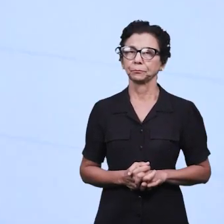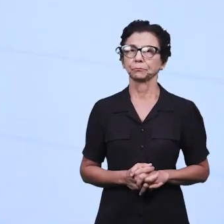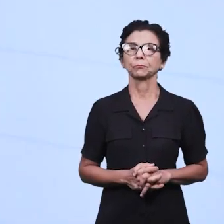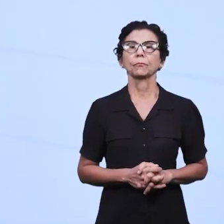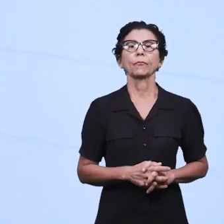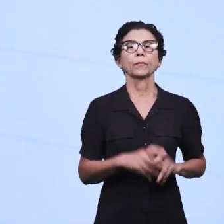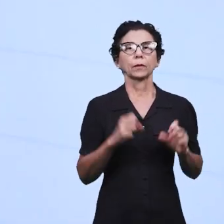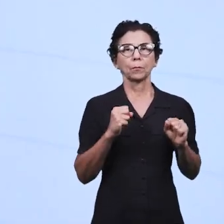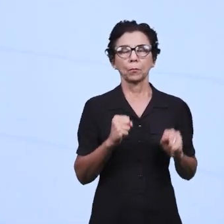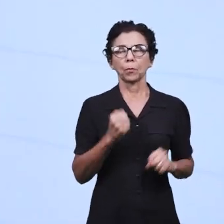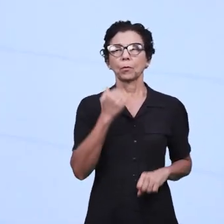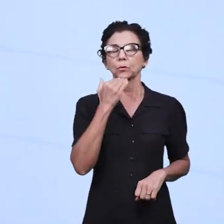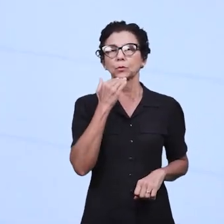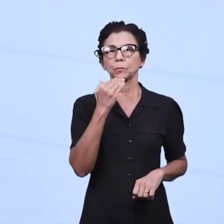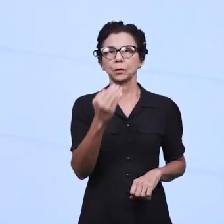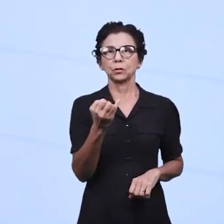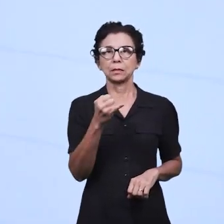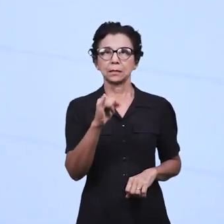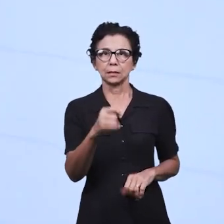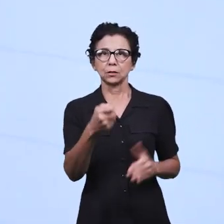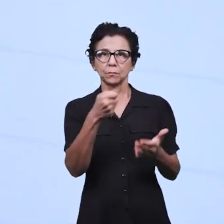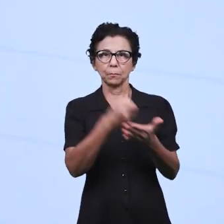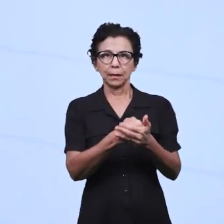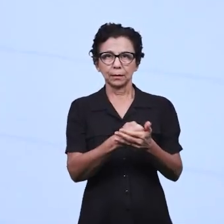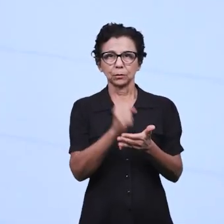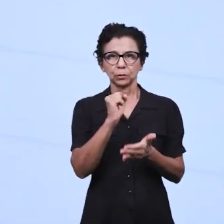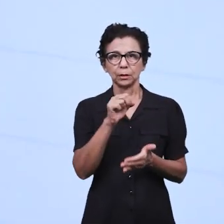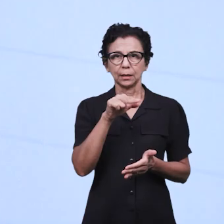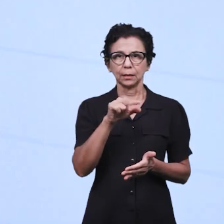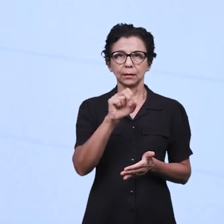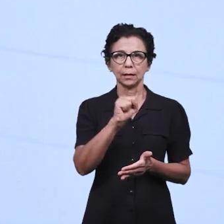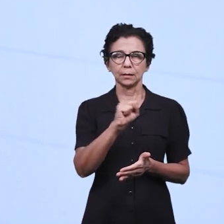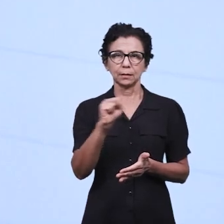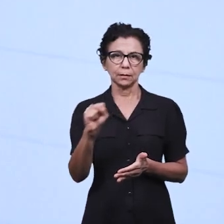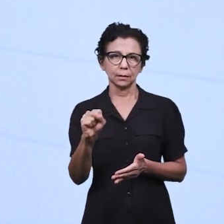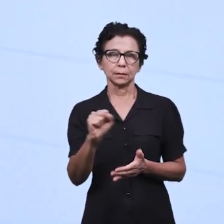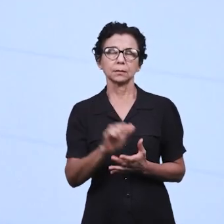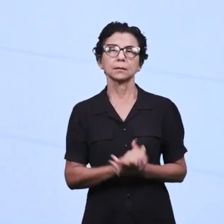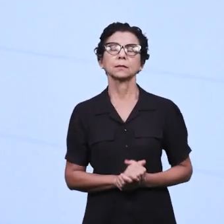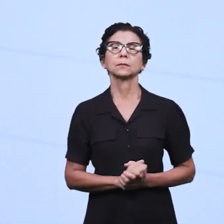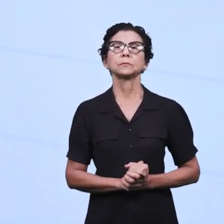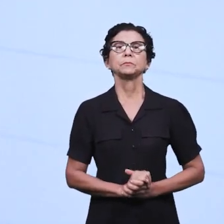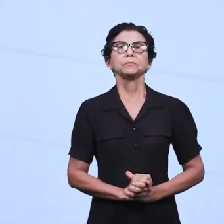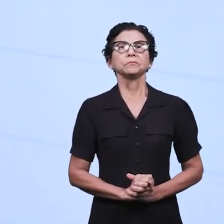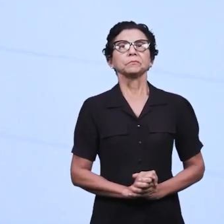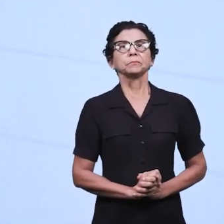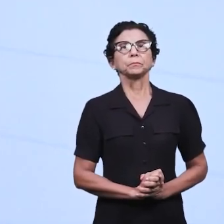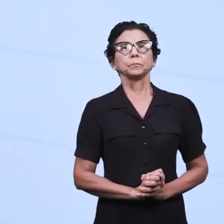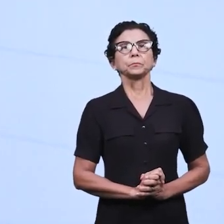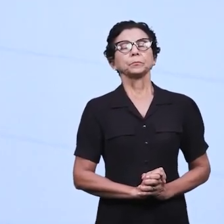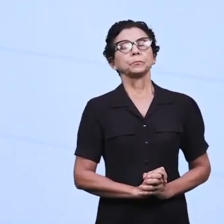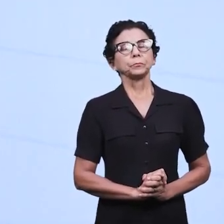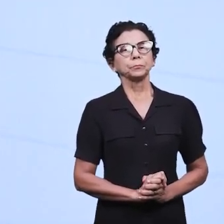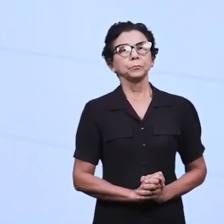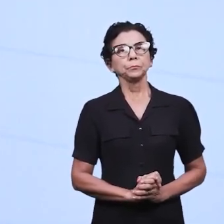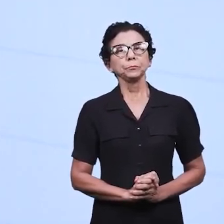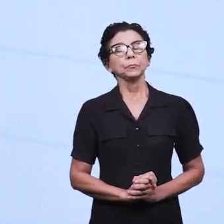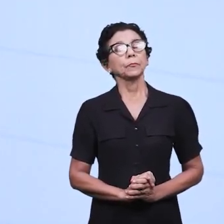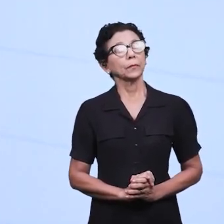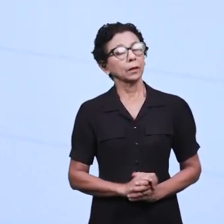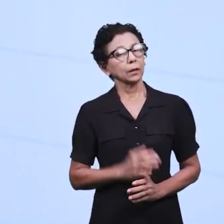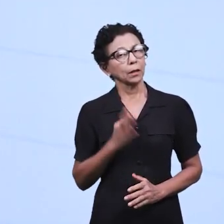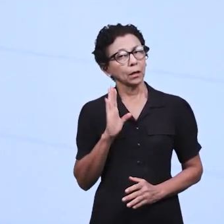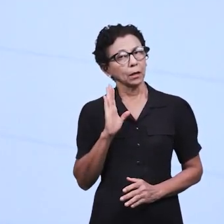desde que ela esteja contribuindo para o INSS. Por isso que, assim, sempre que eu tenho oportunidade, doutor Rodrigo, eu falo dessa questão